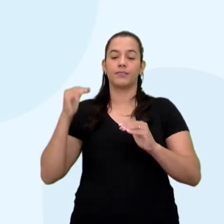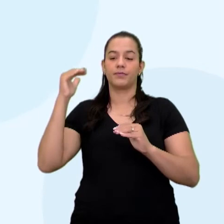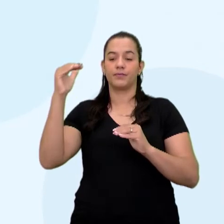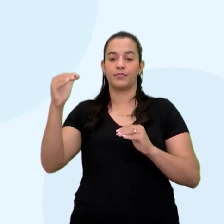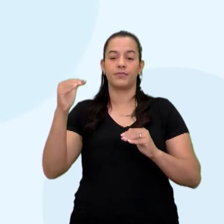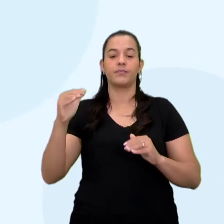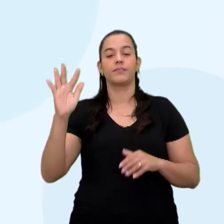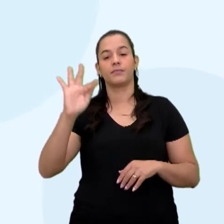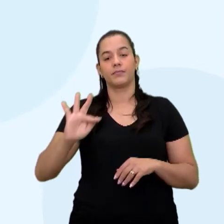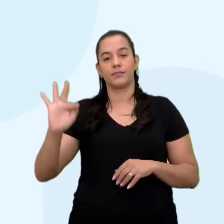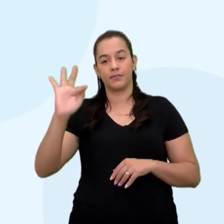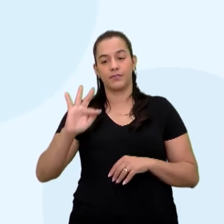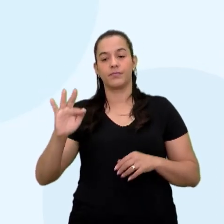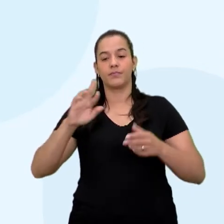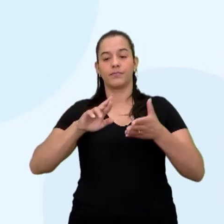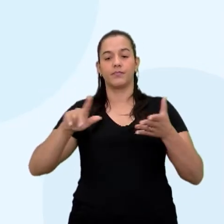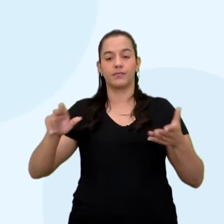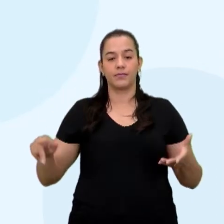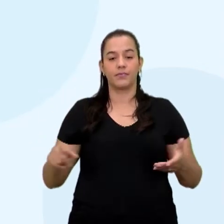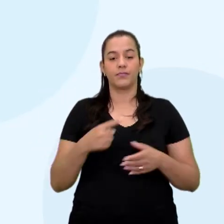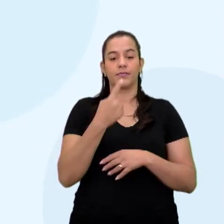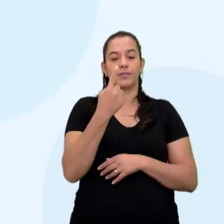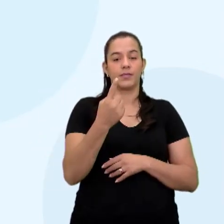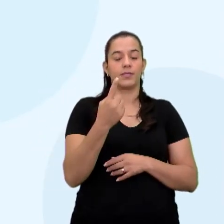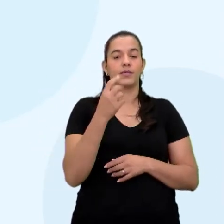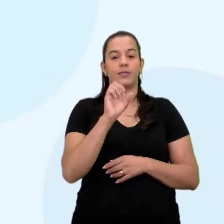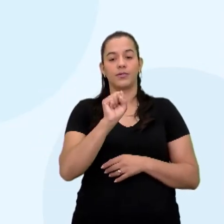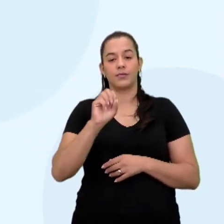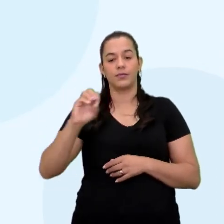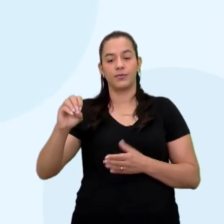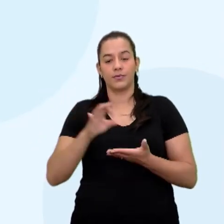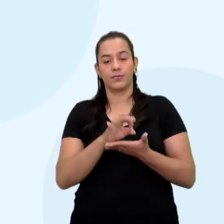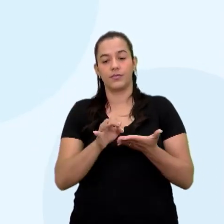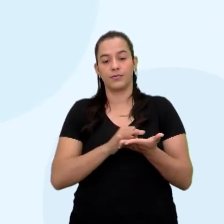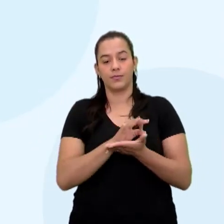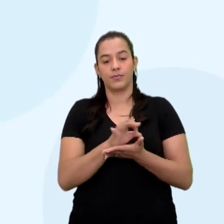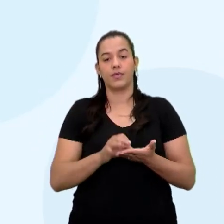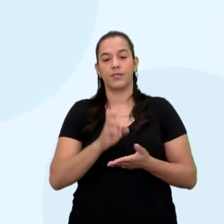ensino superior completo, 180 moedas, o que equivale a